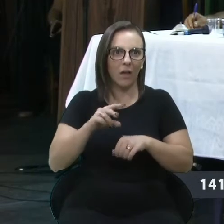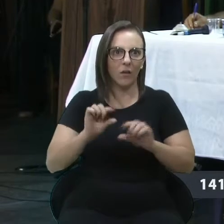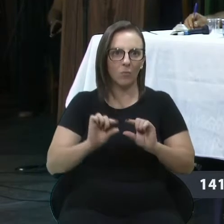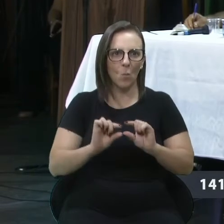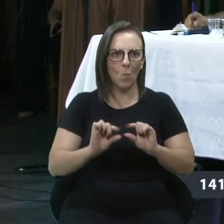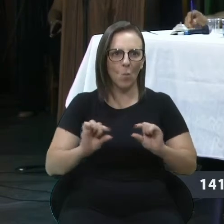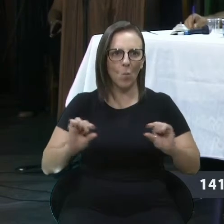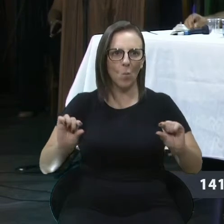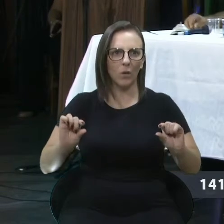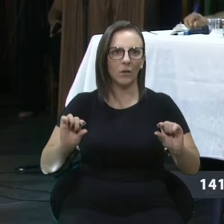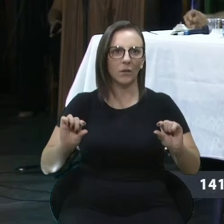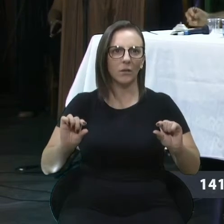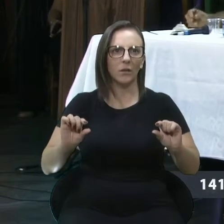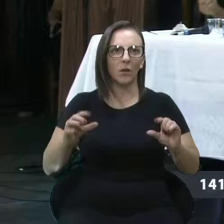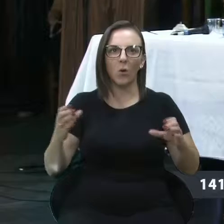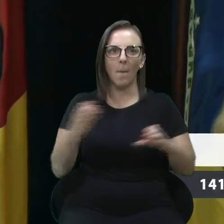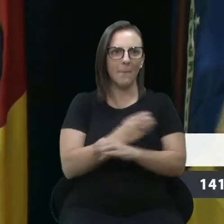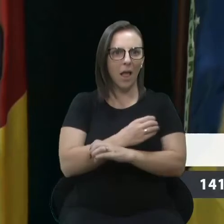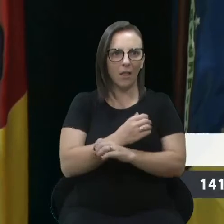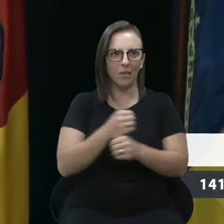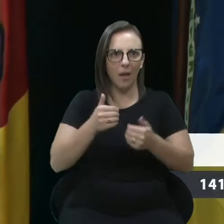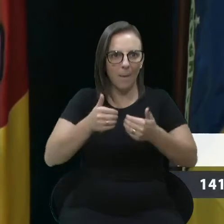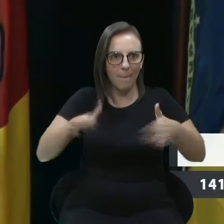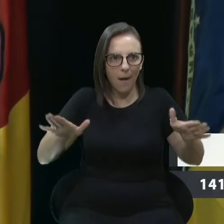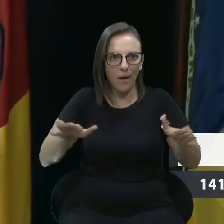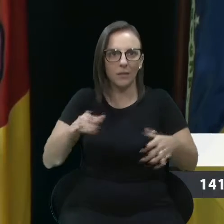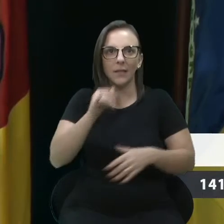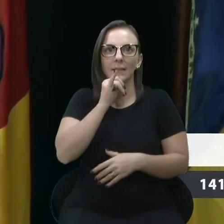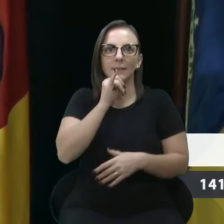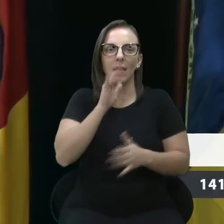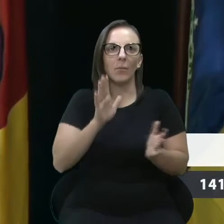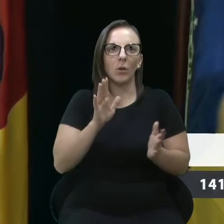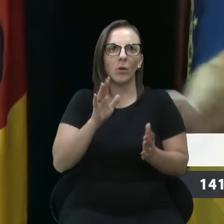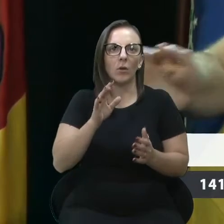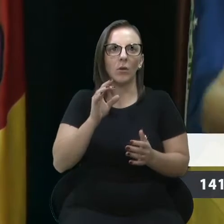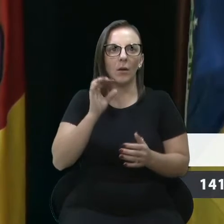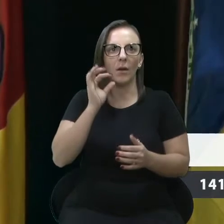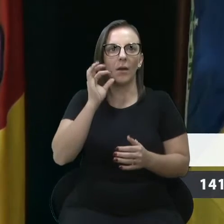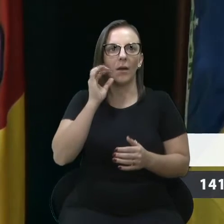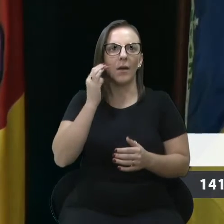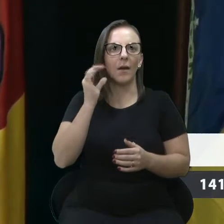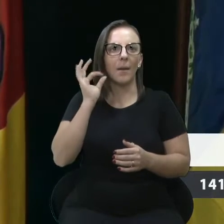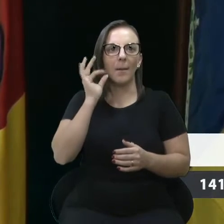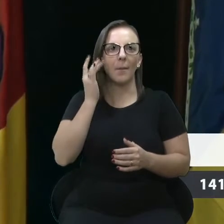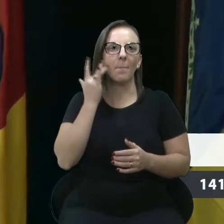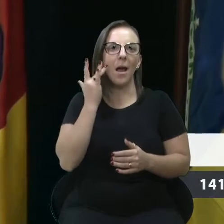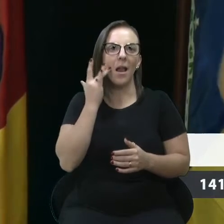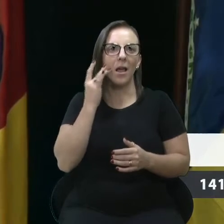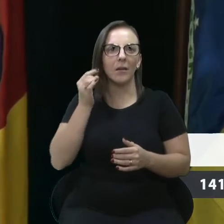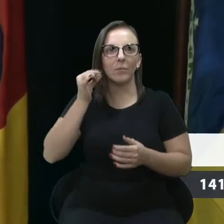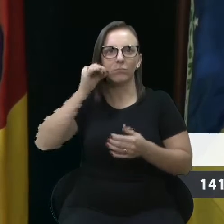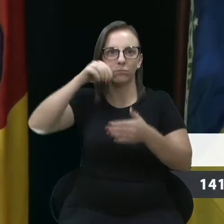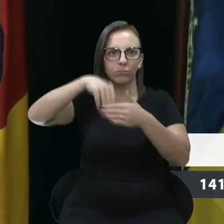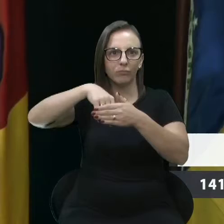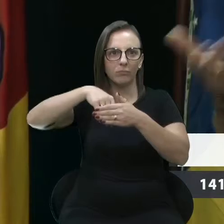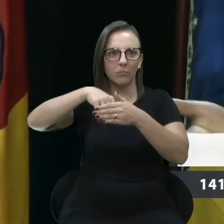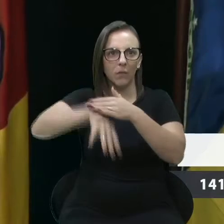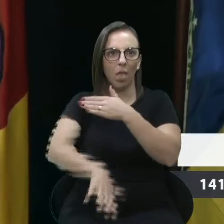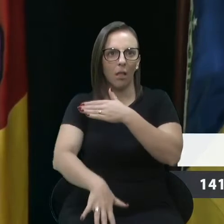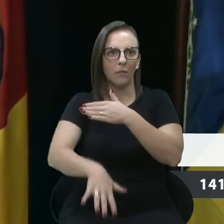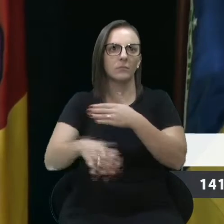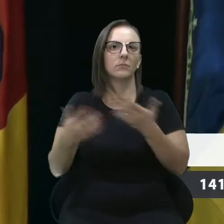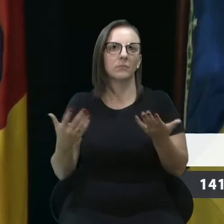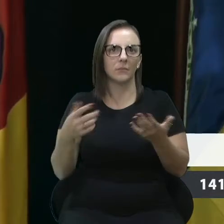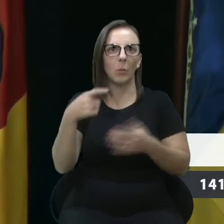tem embaixo é completamente aberto. Então, quando uma pessoa colocar um papel de bala, o vereador Renato vai cair no chão. Então, a gente